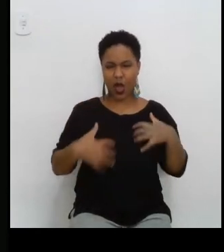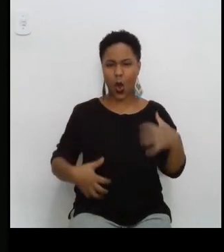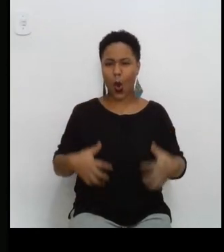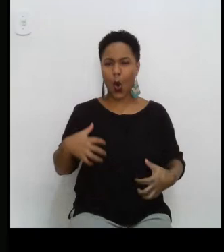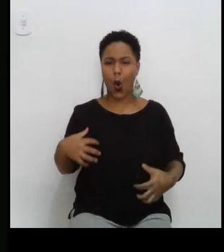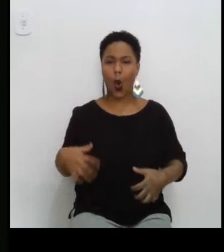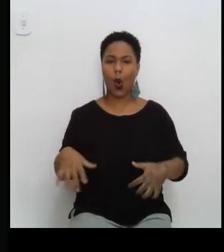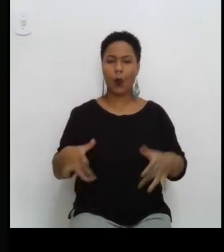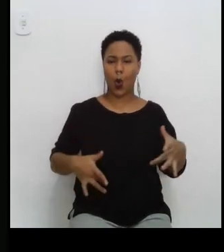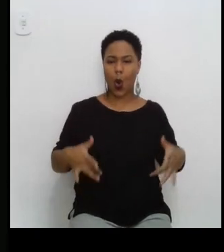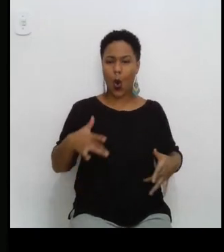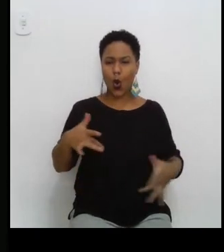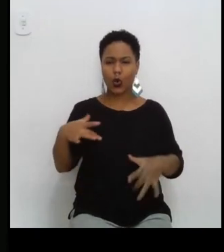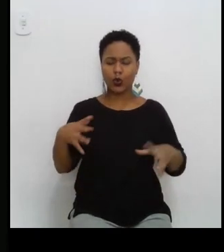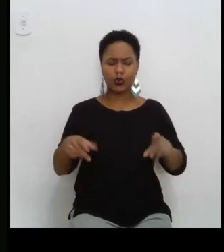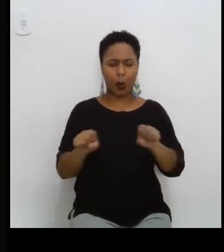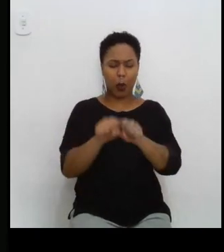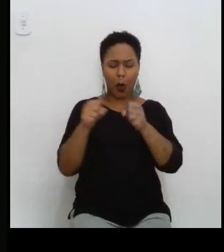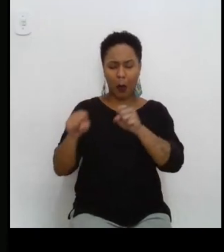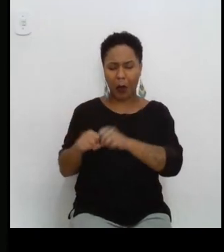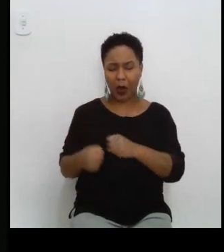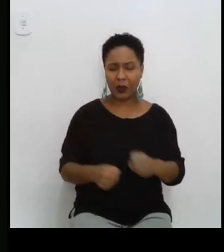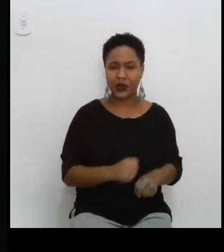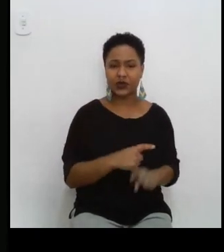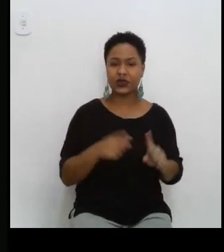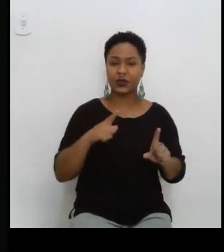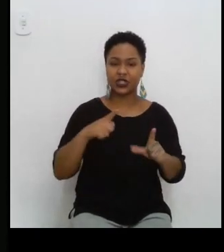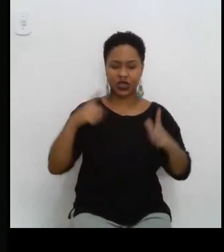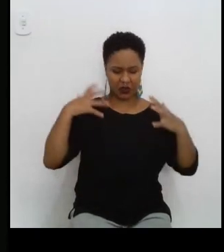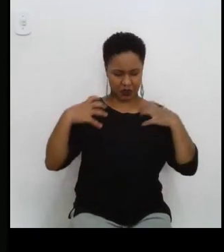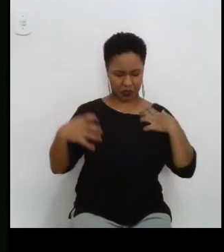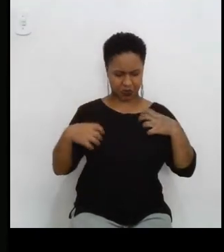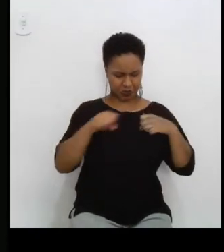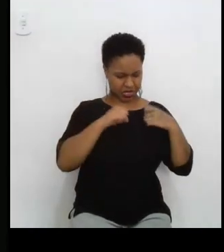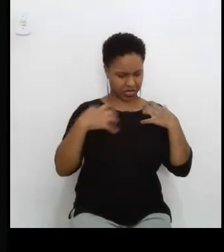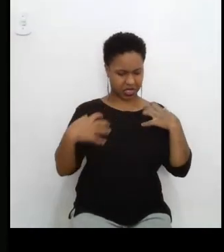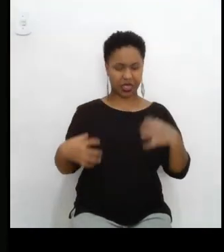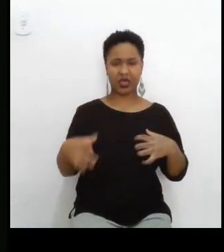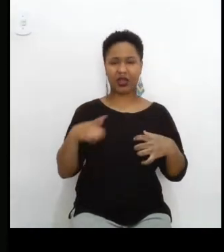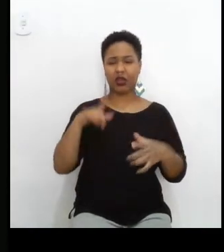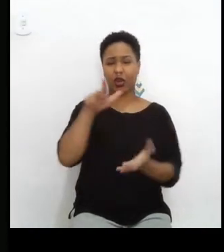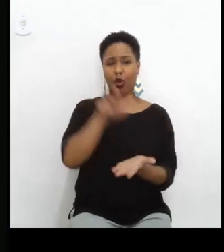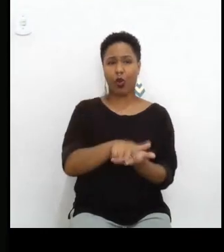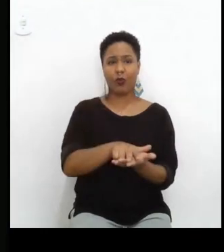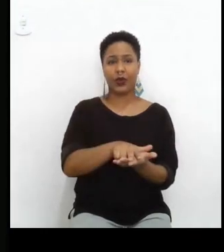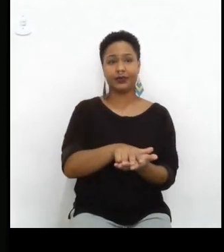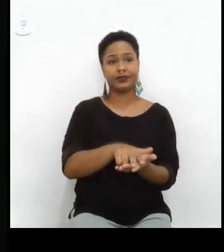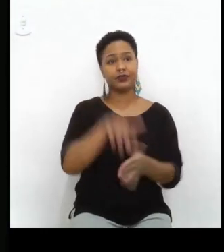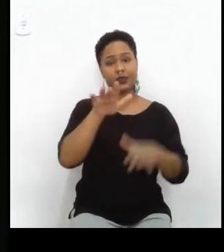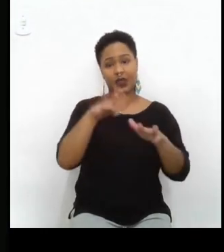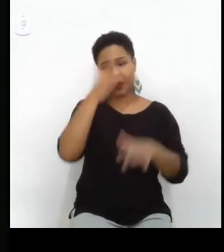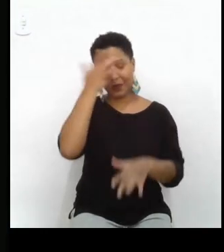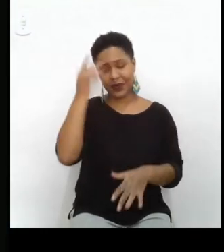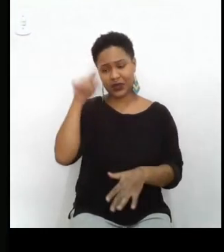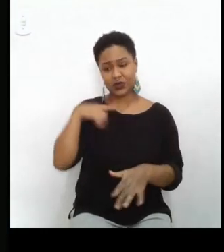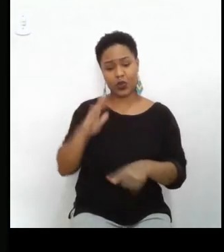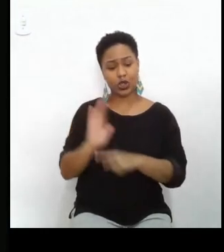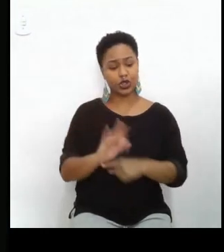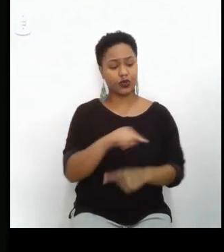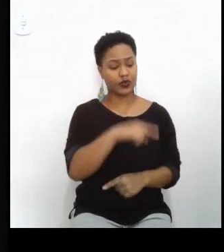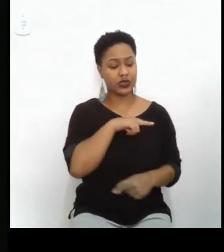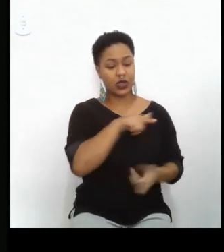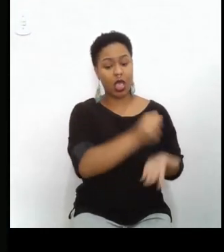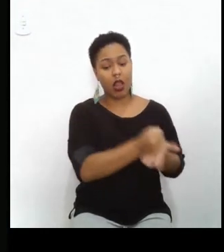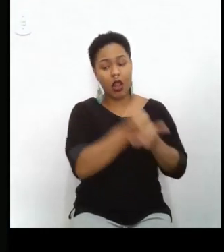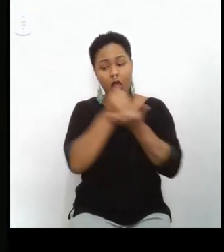perdi destroço de donos por todo o corpo em como alguém deve ter te ajudado na serra levado você